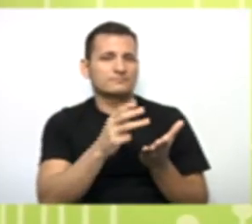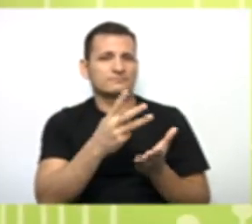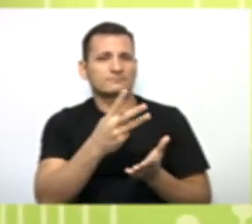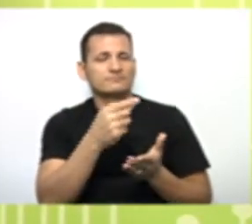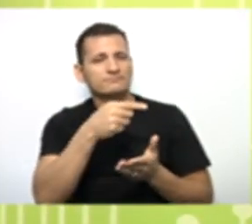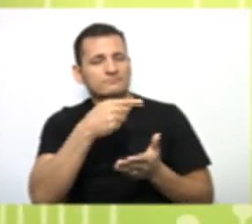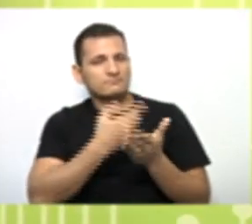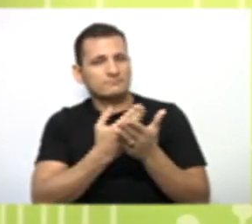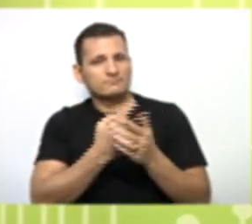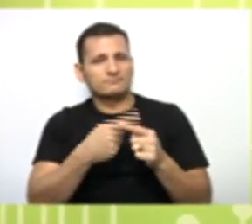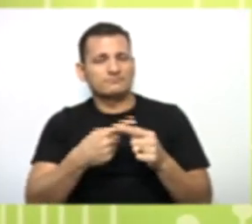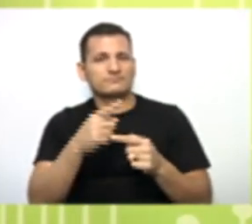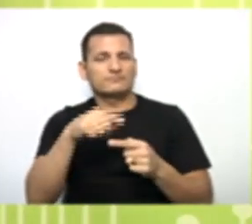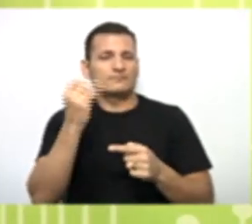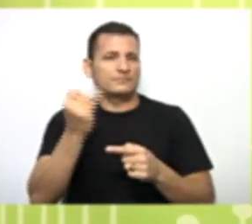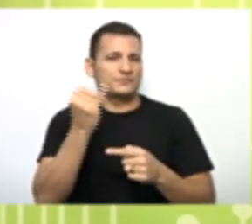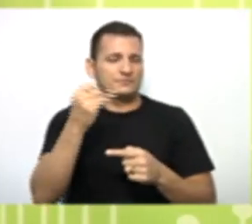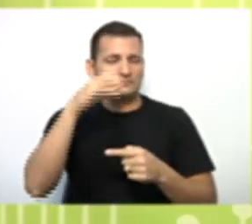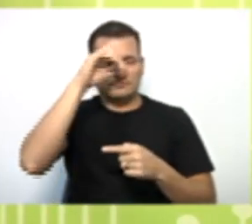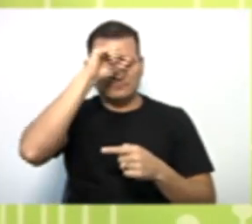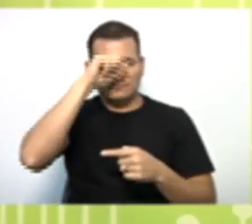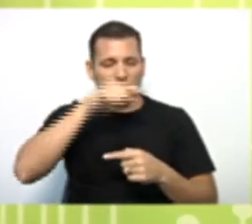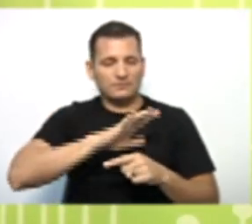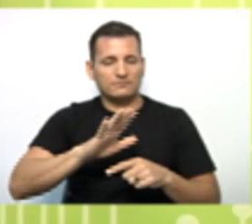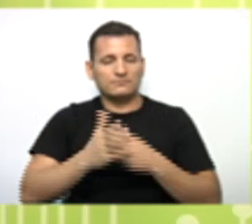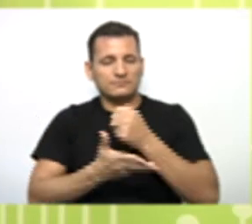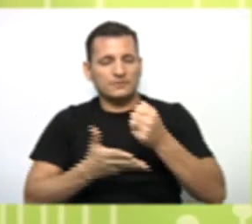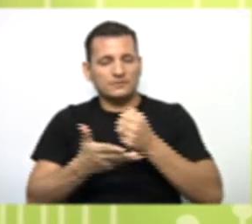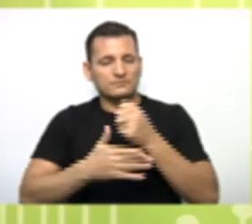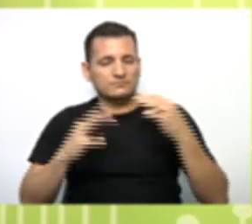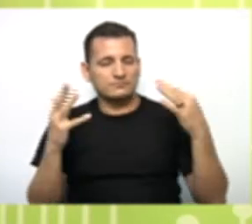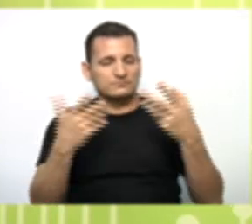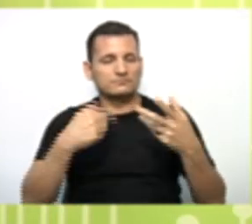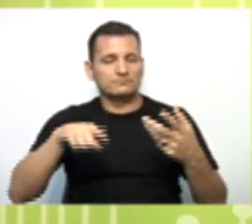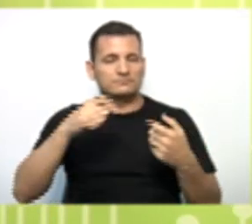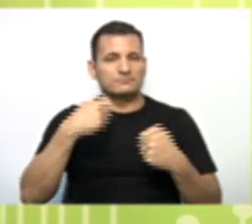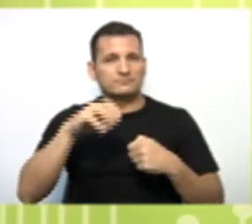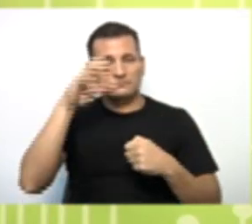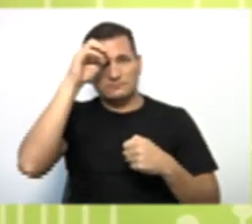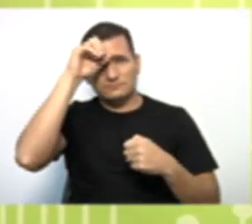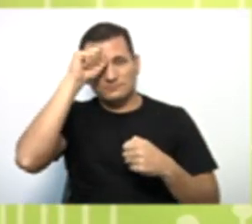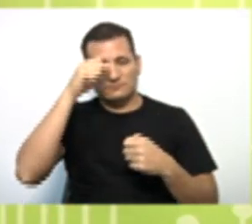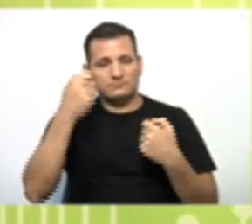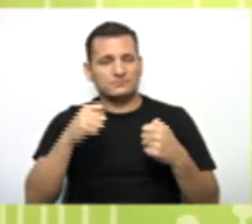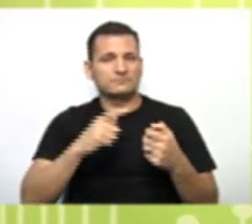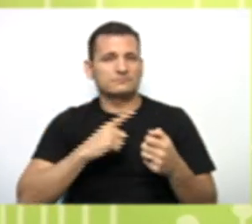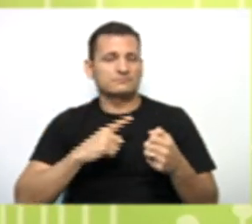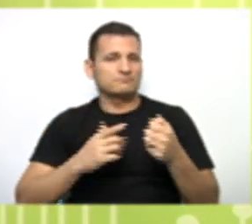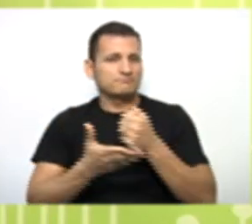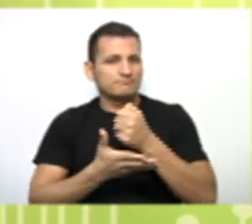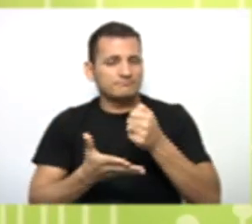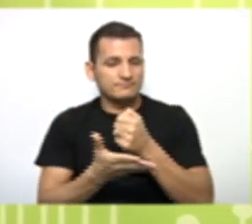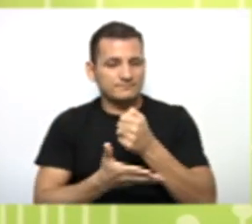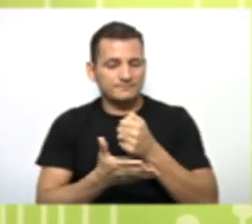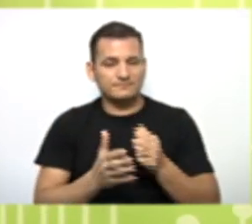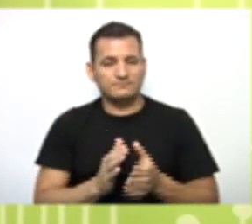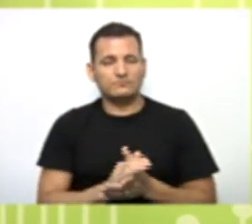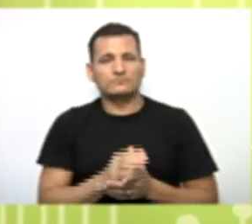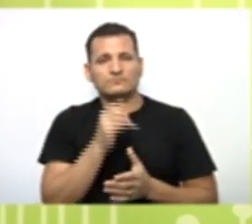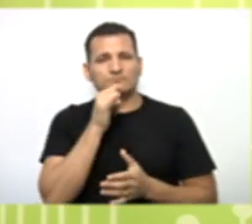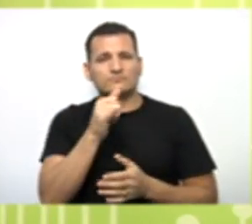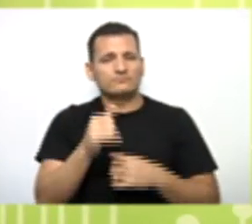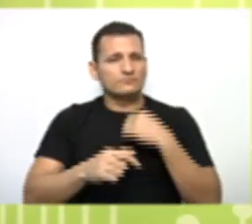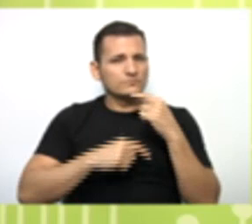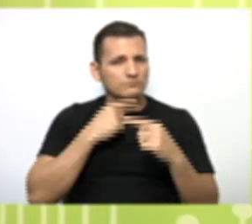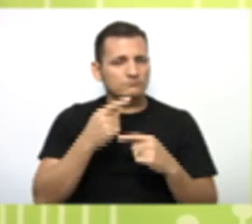é importantíssimo aprender. É a base para tudo. A gente tem que aprender, a gente tem que ter essa base, né? E qualquer dúvida,